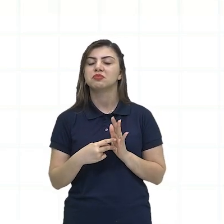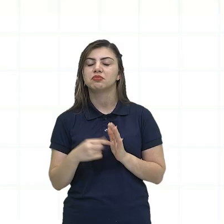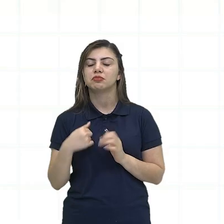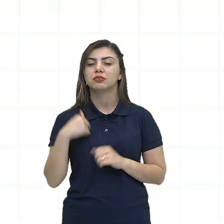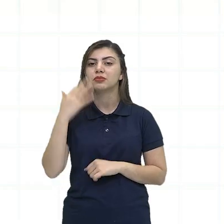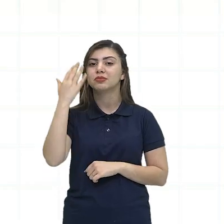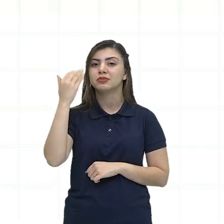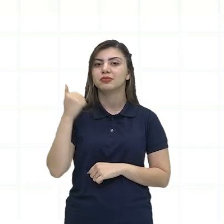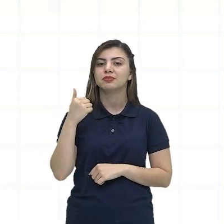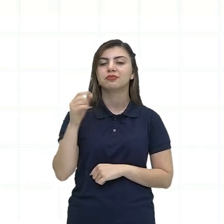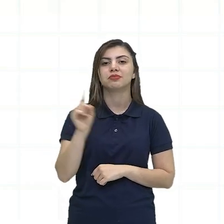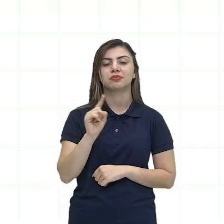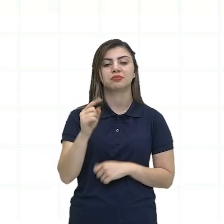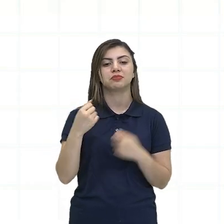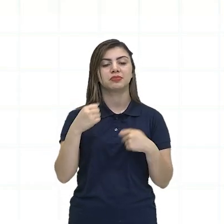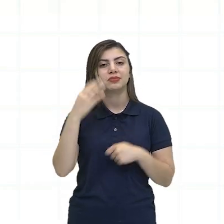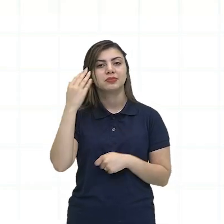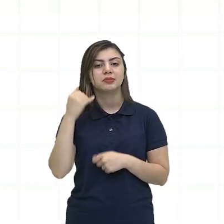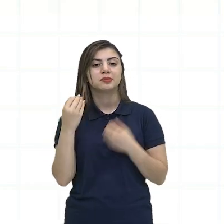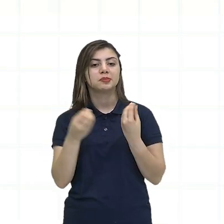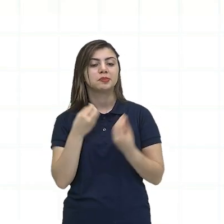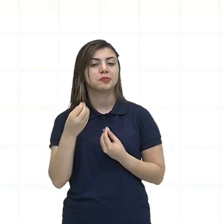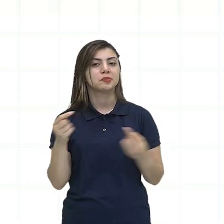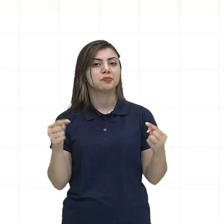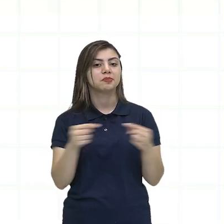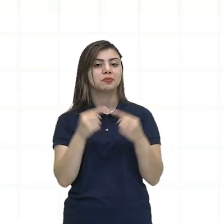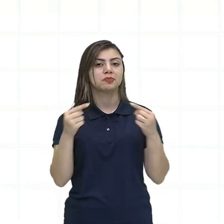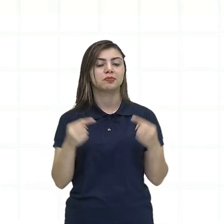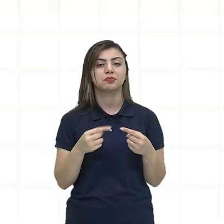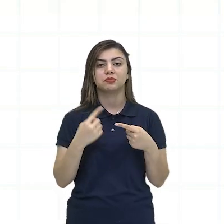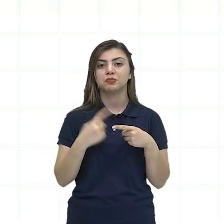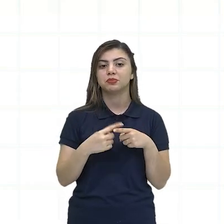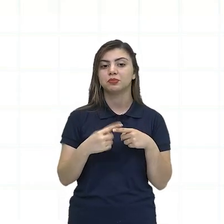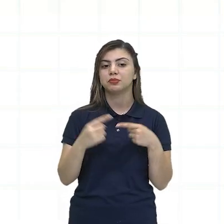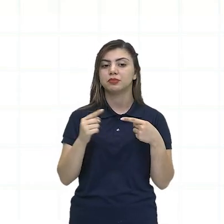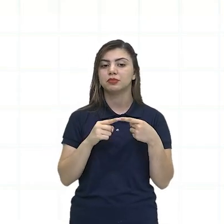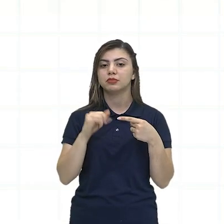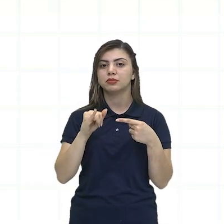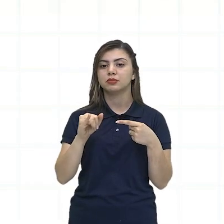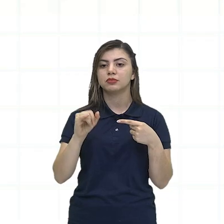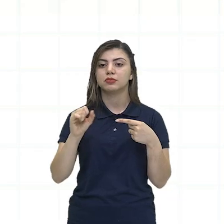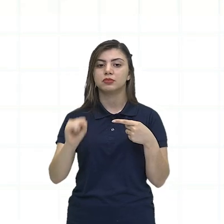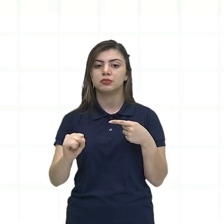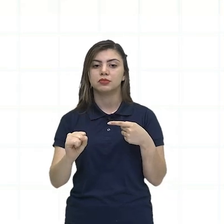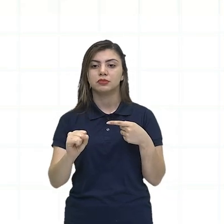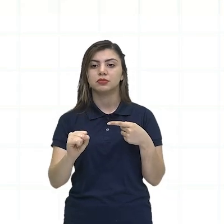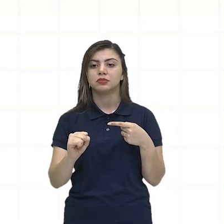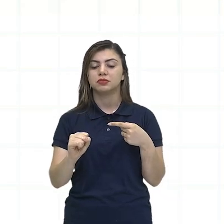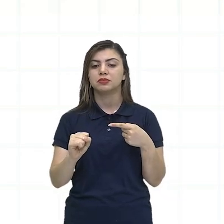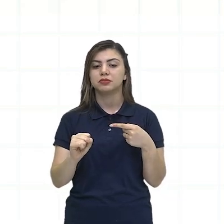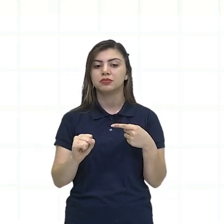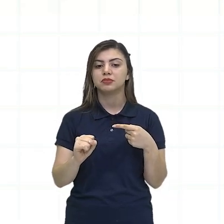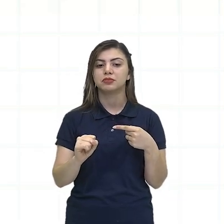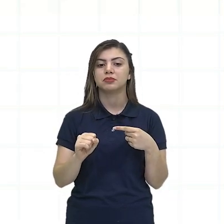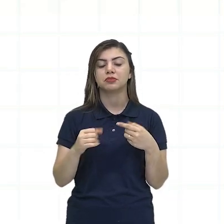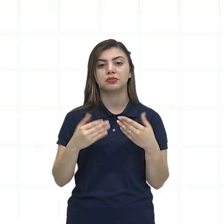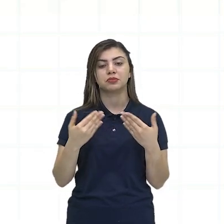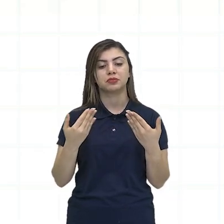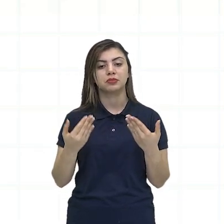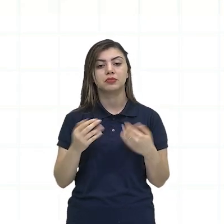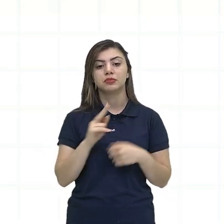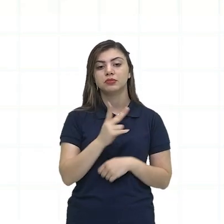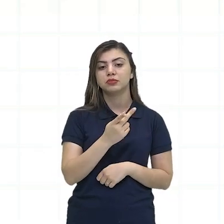Não basta saber que o is, she significa ela ou ela está.